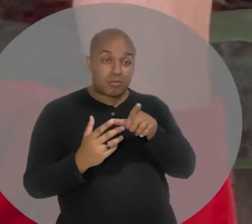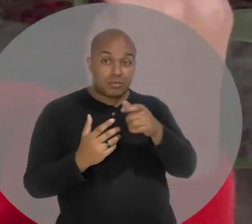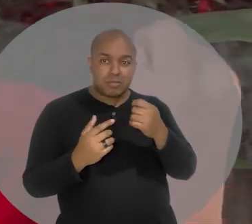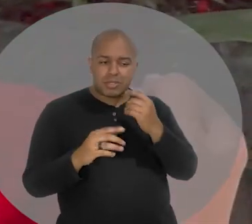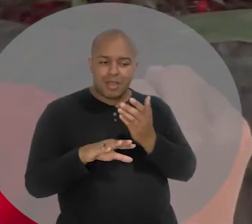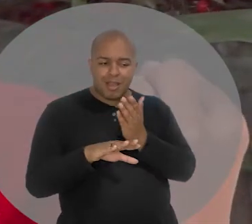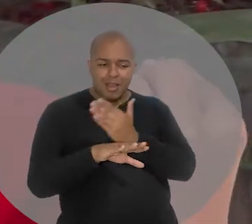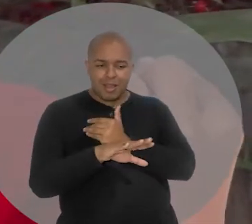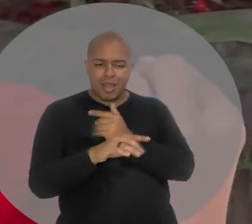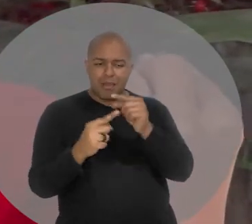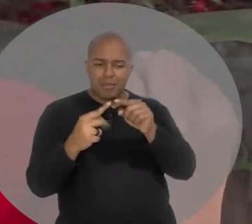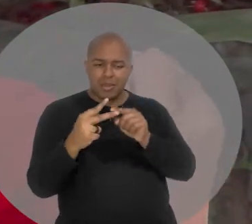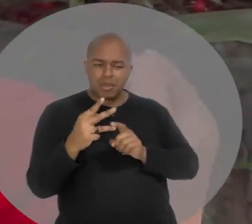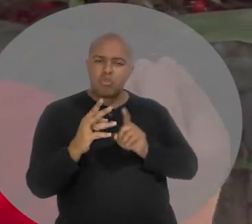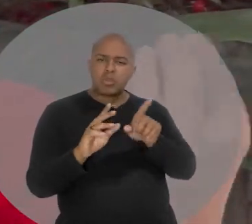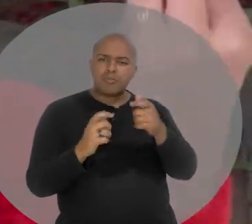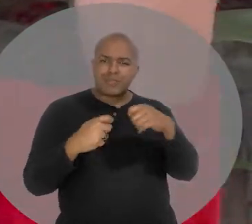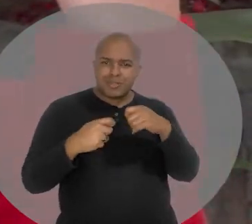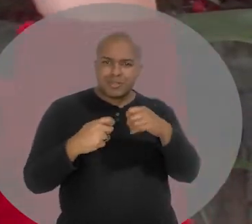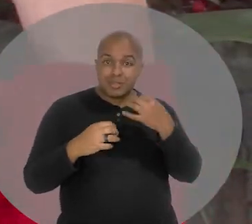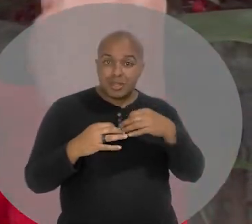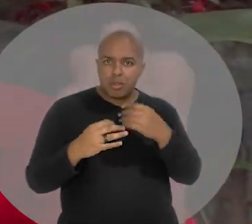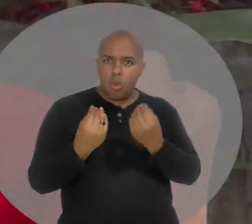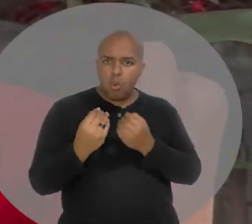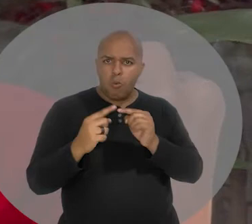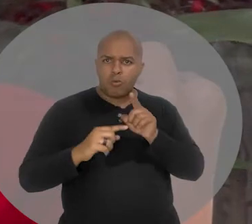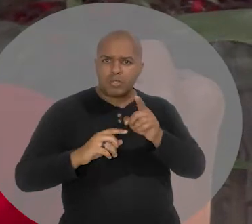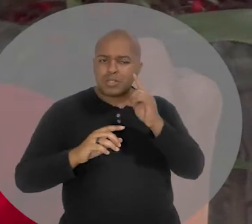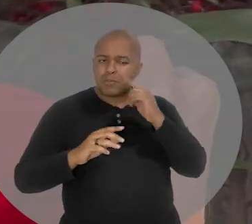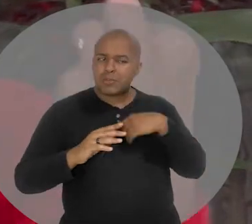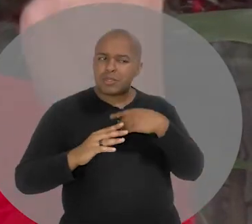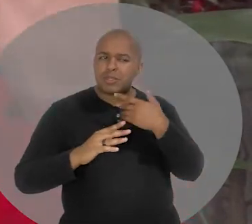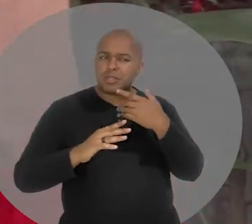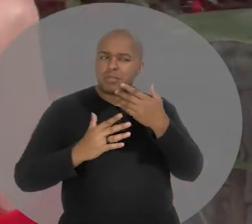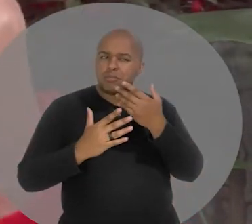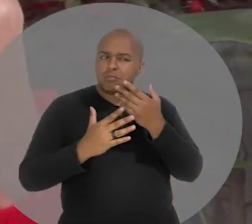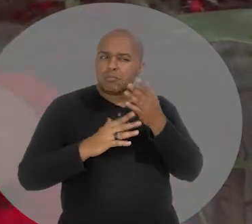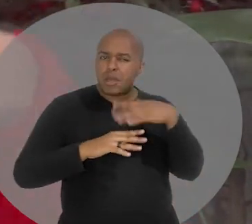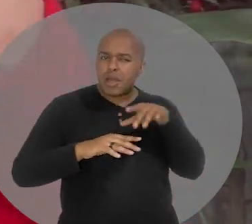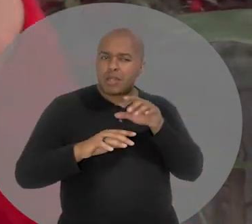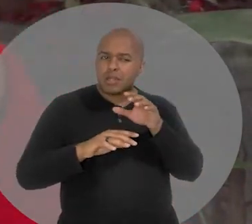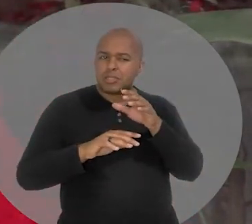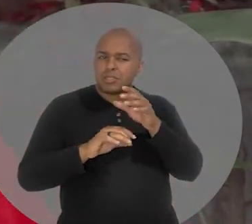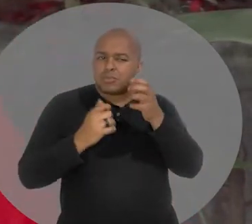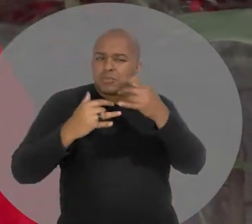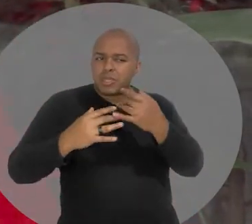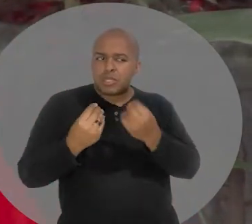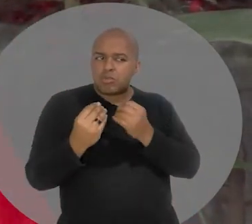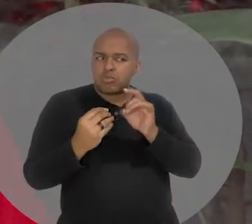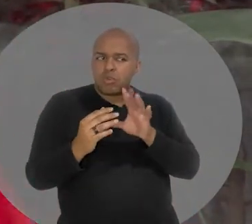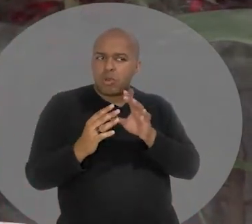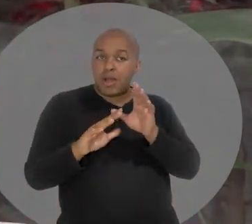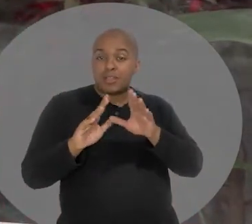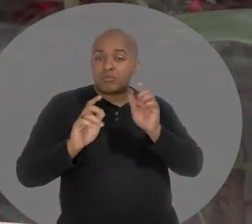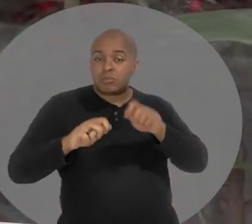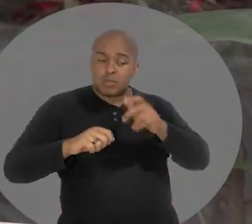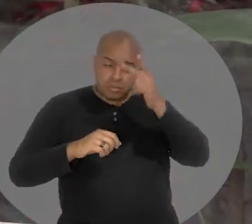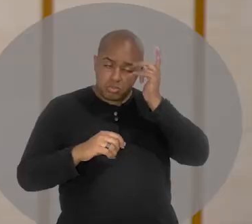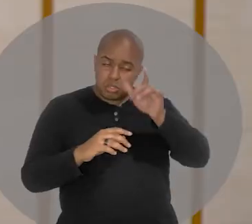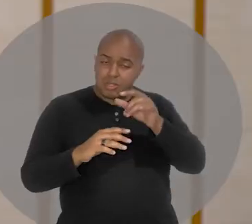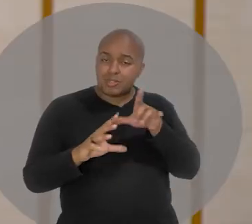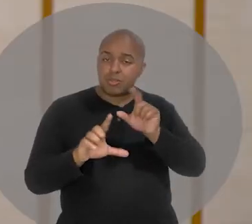questão da deficiência, como você perito dela, de forma que você não possibilita que a pessoa